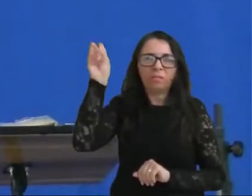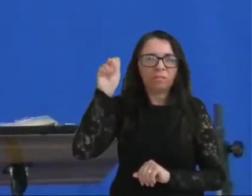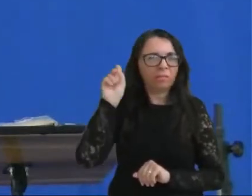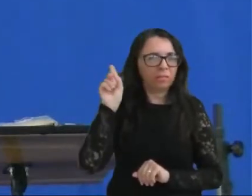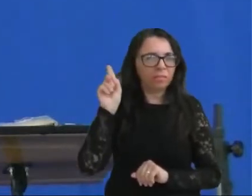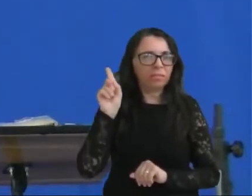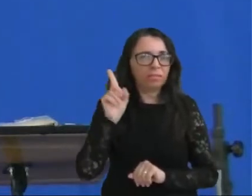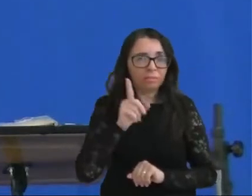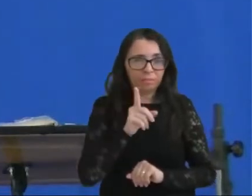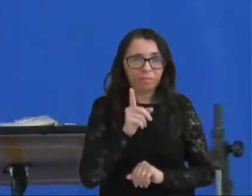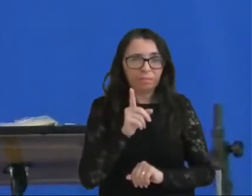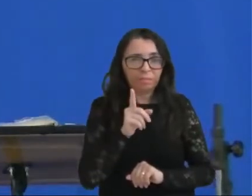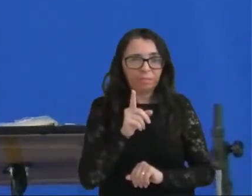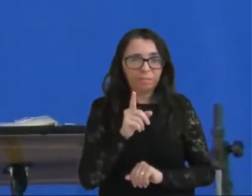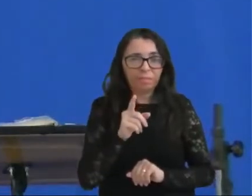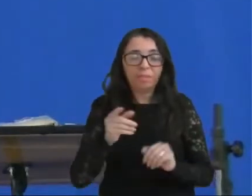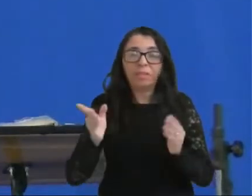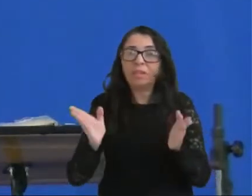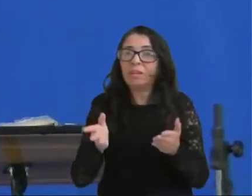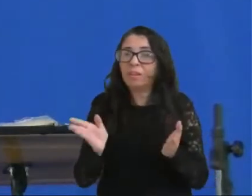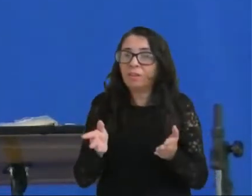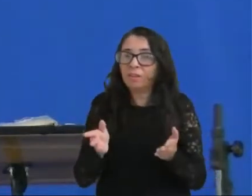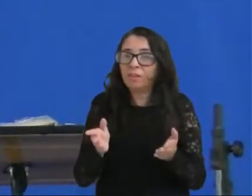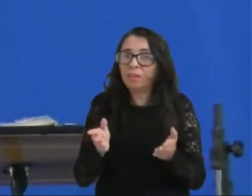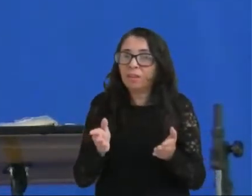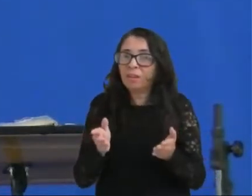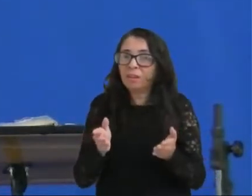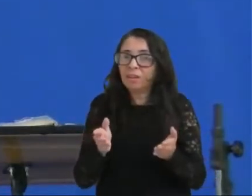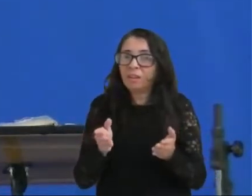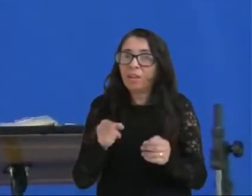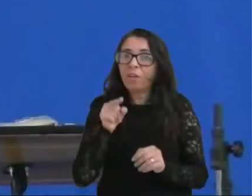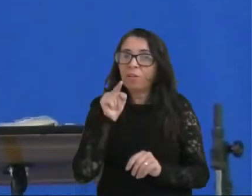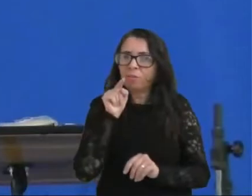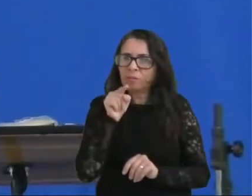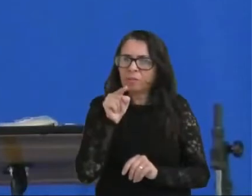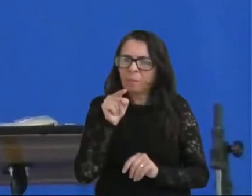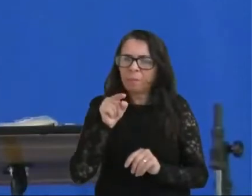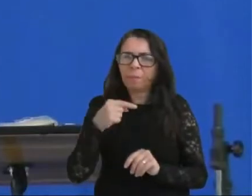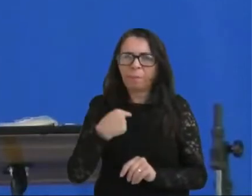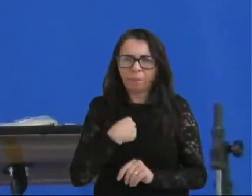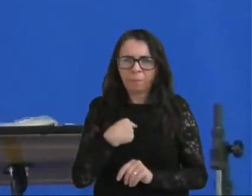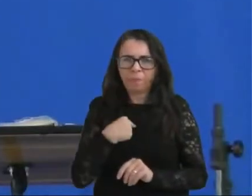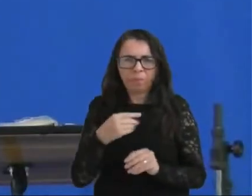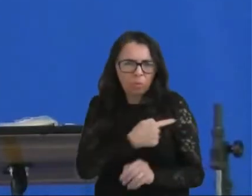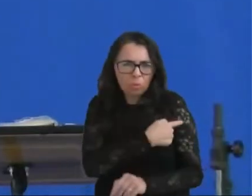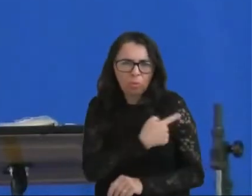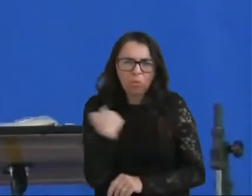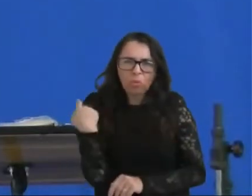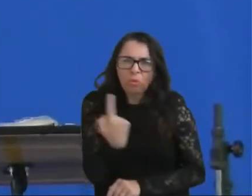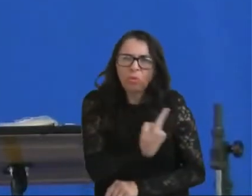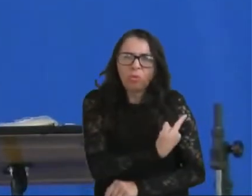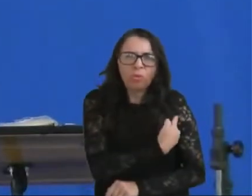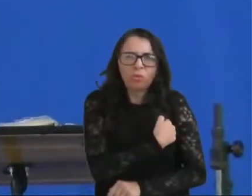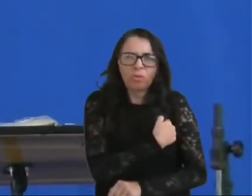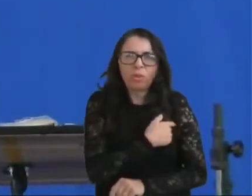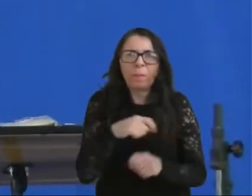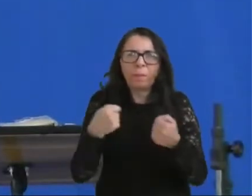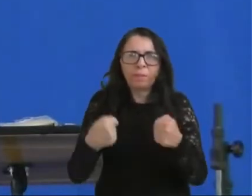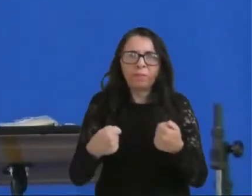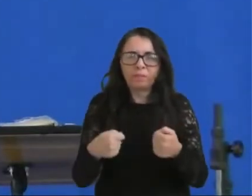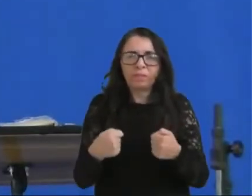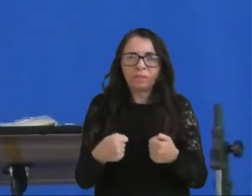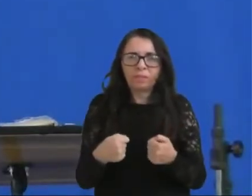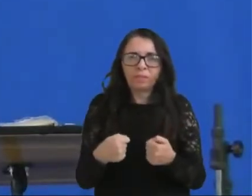igreja, para que então aconteça isso. O noivo elogia a sua